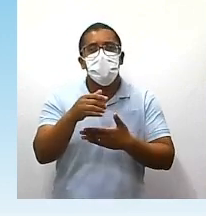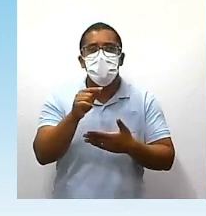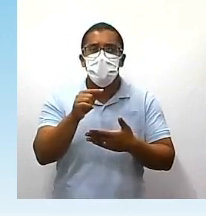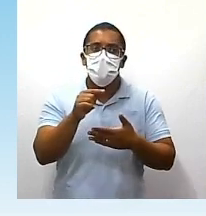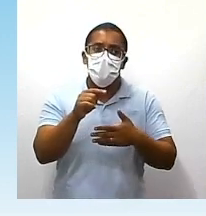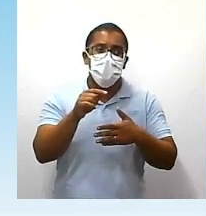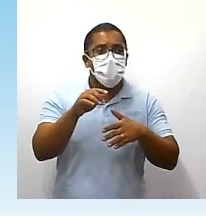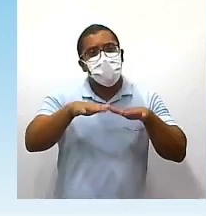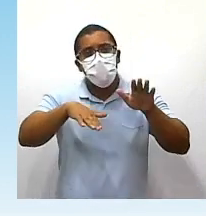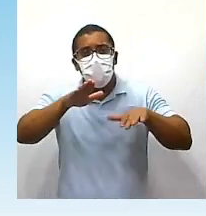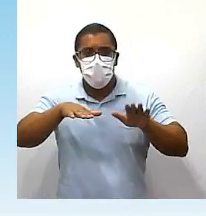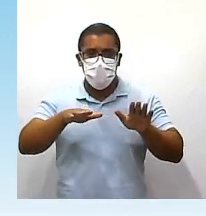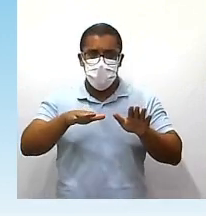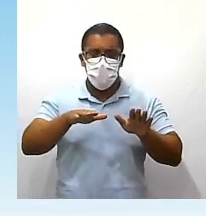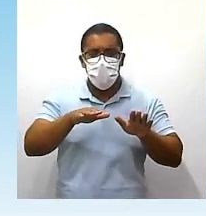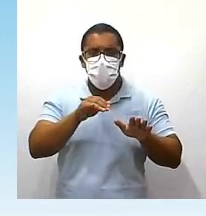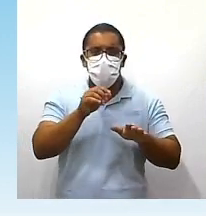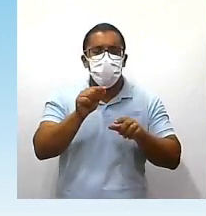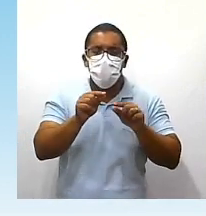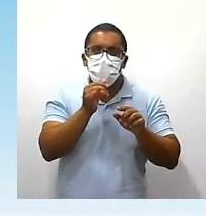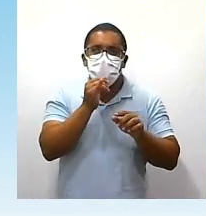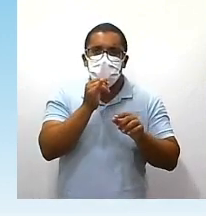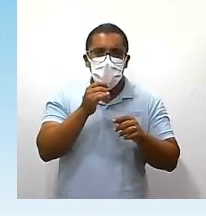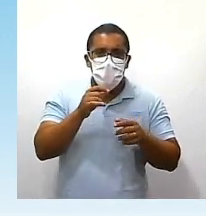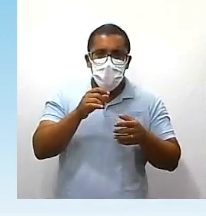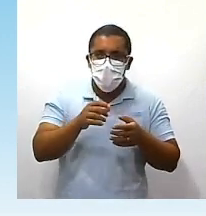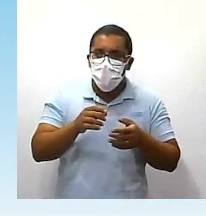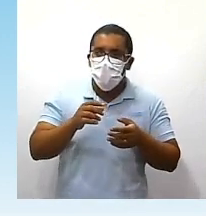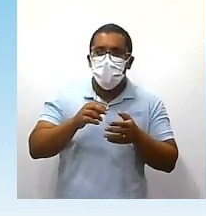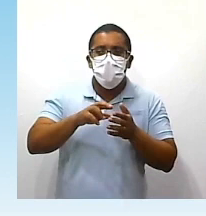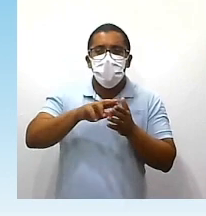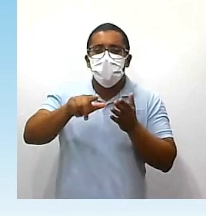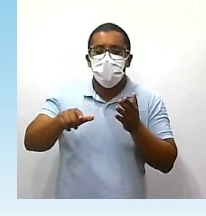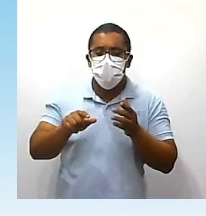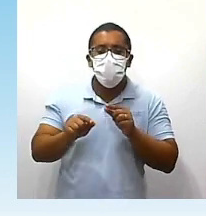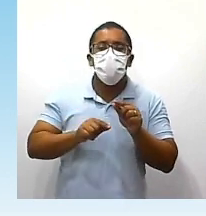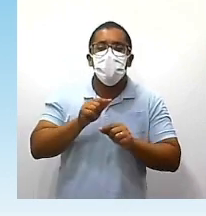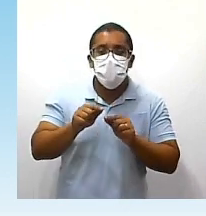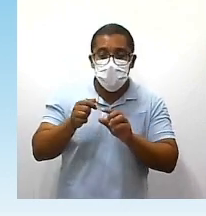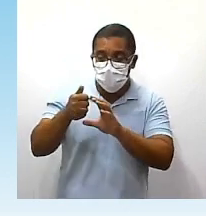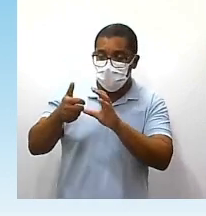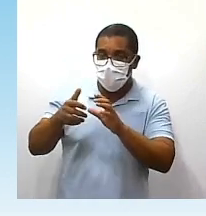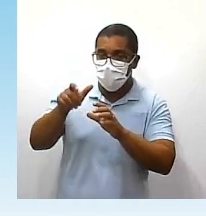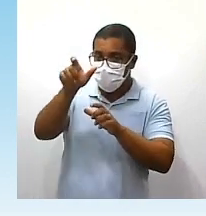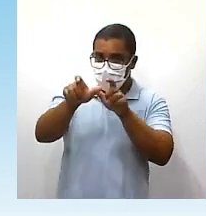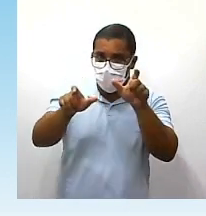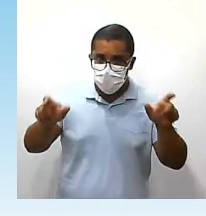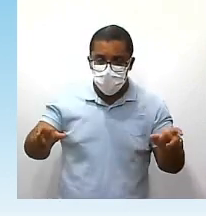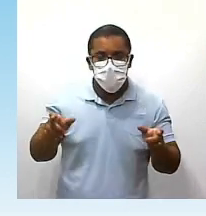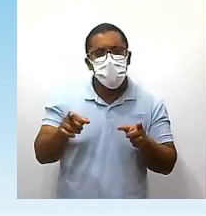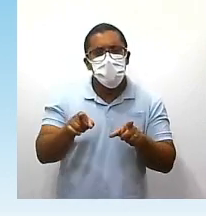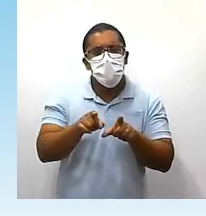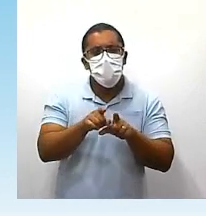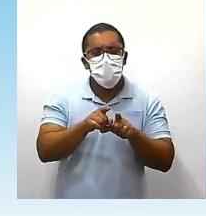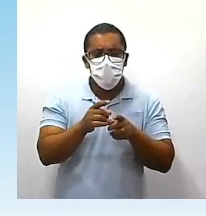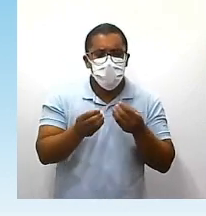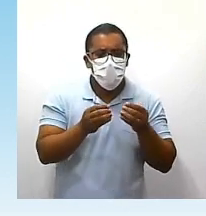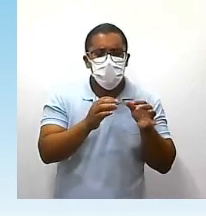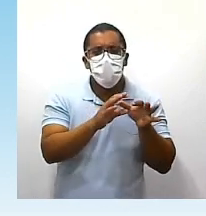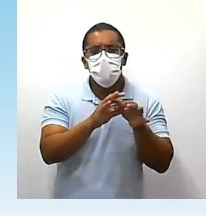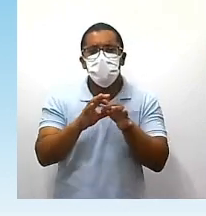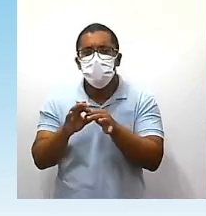com alguns fatores, como a quantidade consumida, as características do indivíduo, o seu contexto